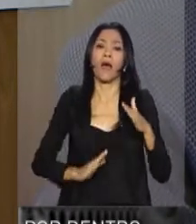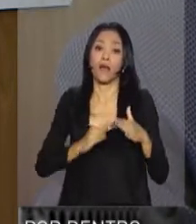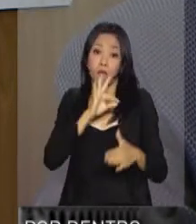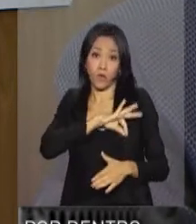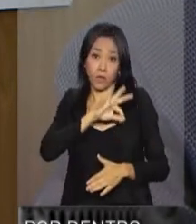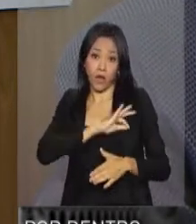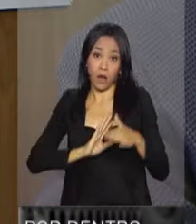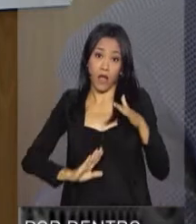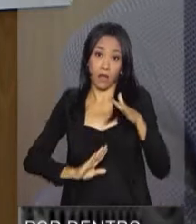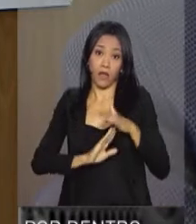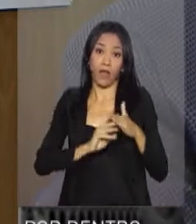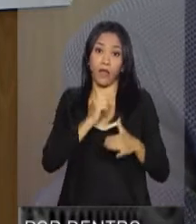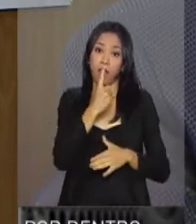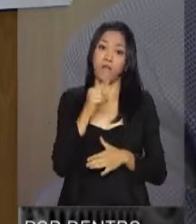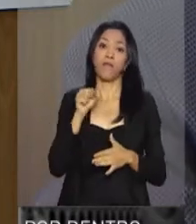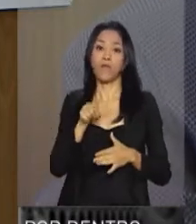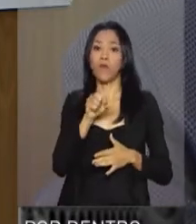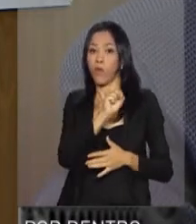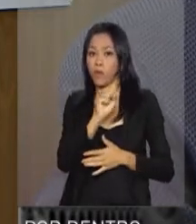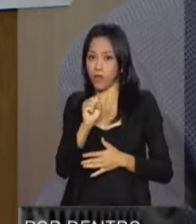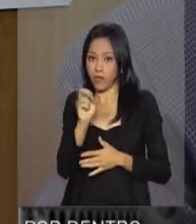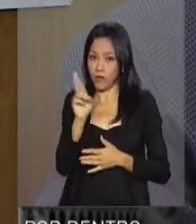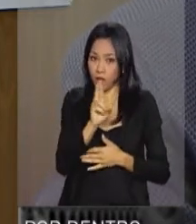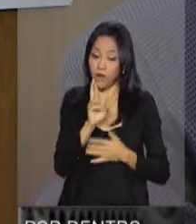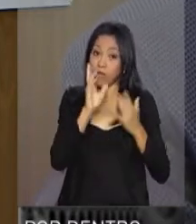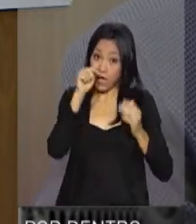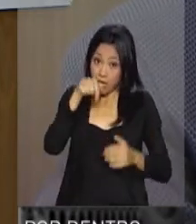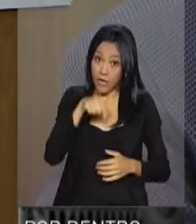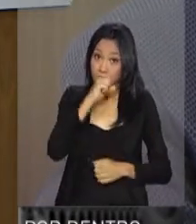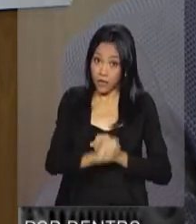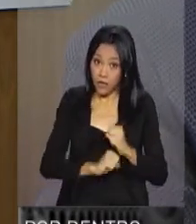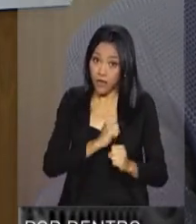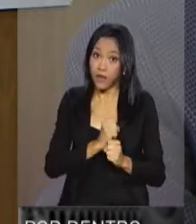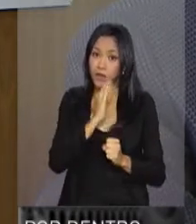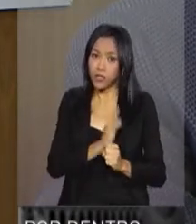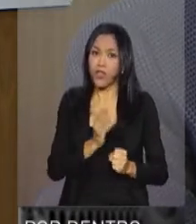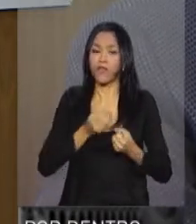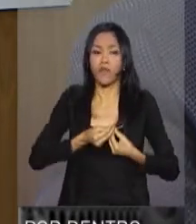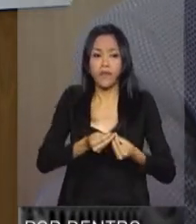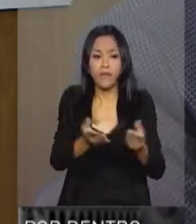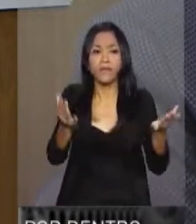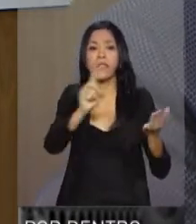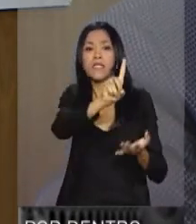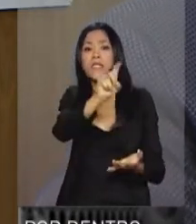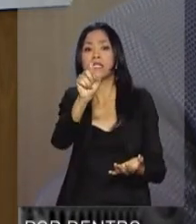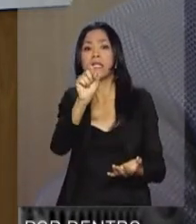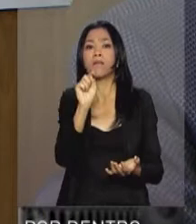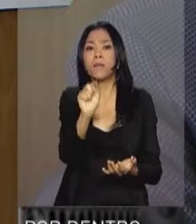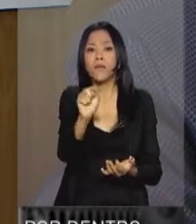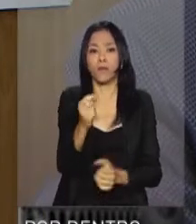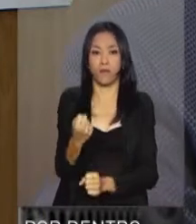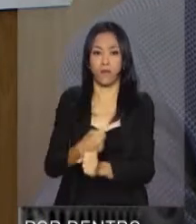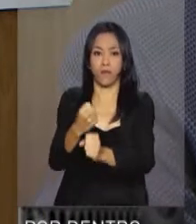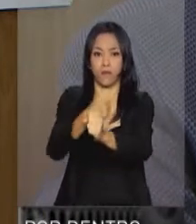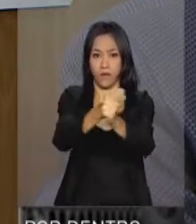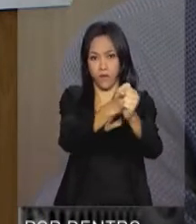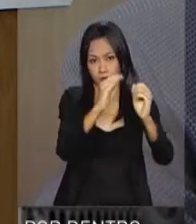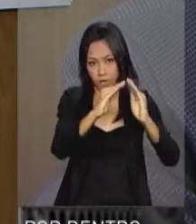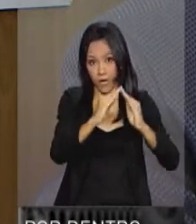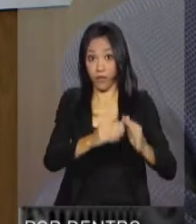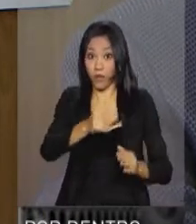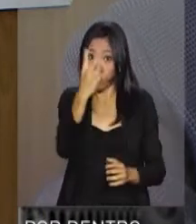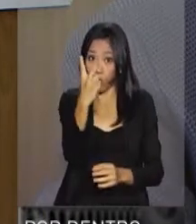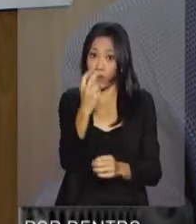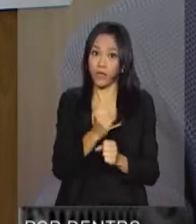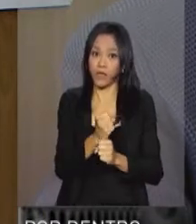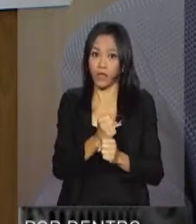reais que neste ano já foram disponibilizados 100 mil unidades se imagina que ficamos dois anos com o programa suspendido nessa